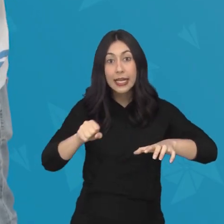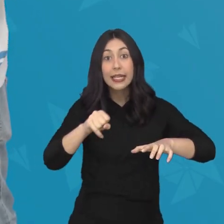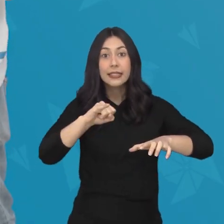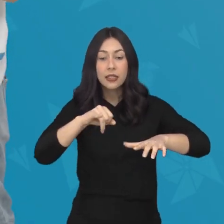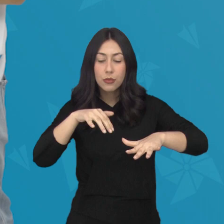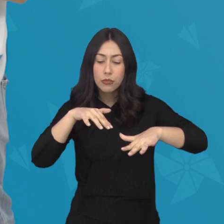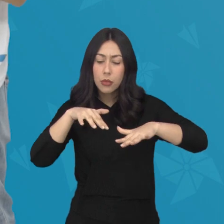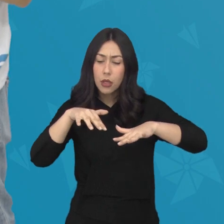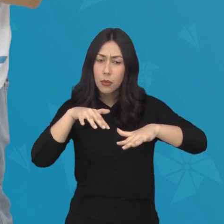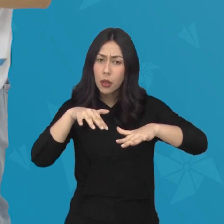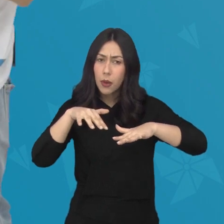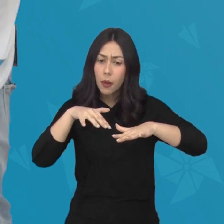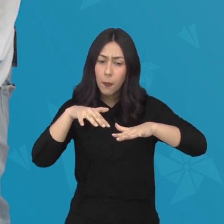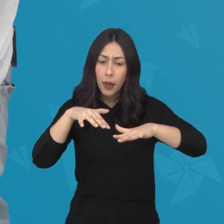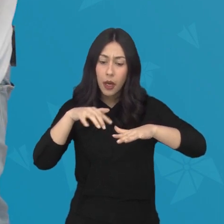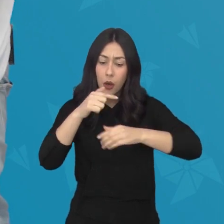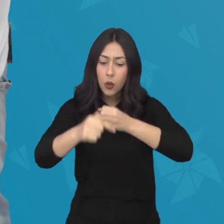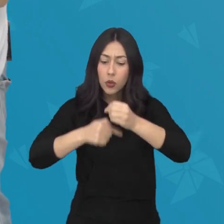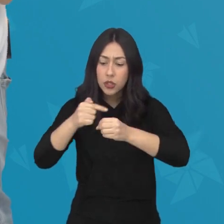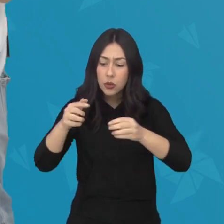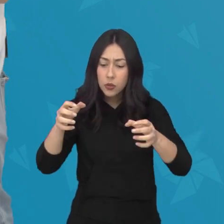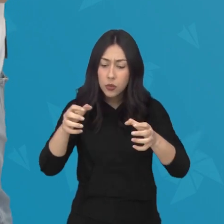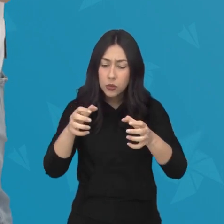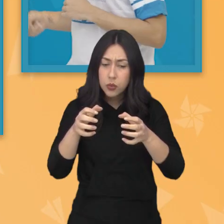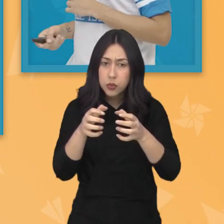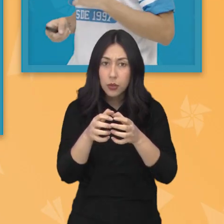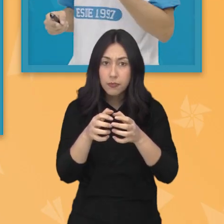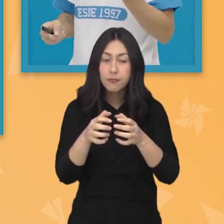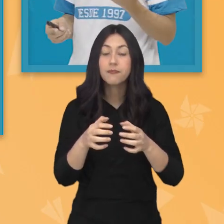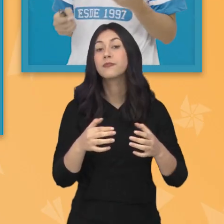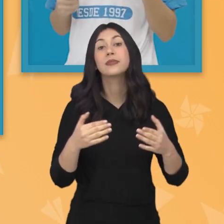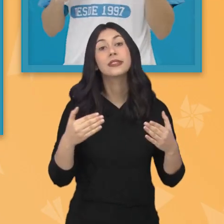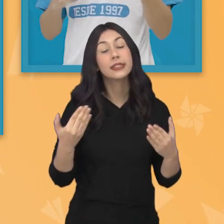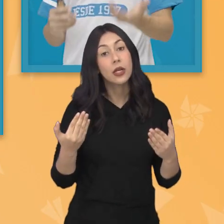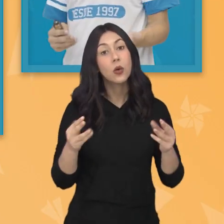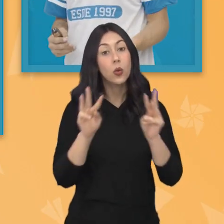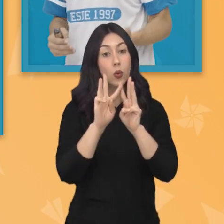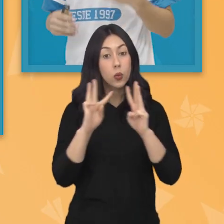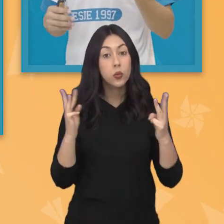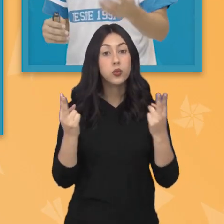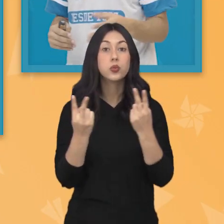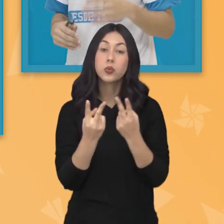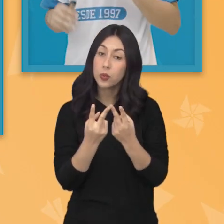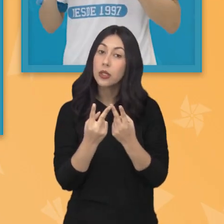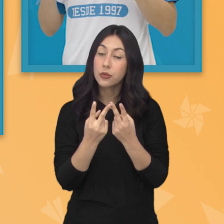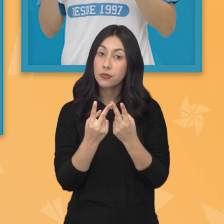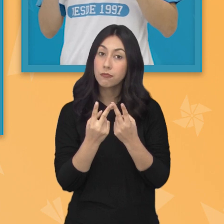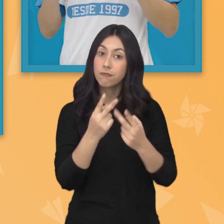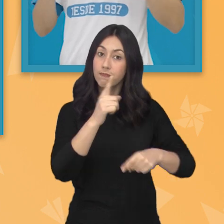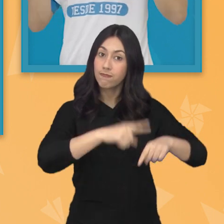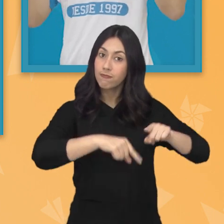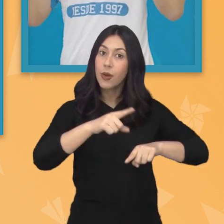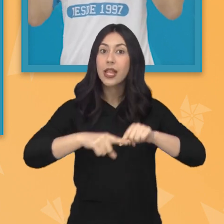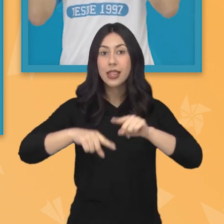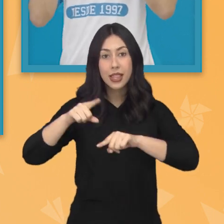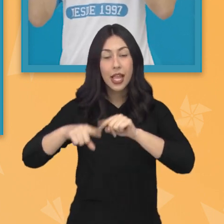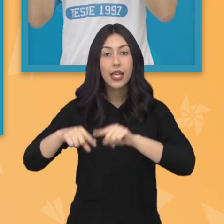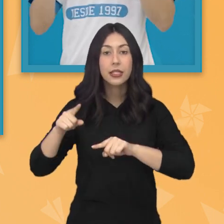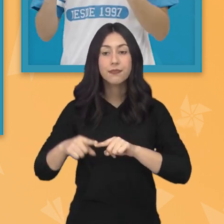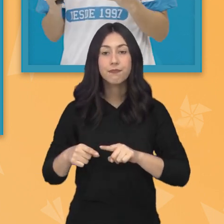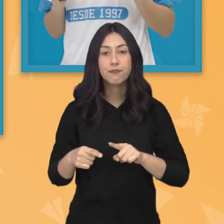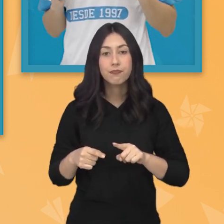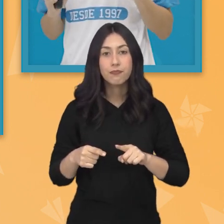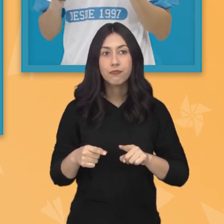a essa mudança de estado físico, ok? Vamos lá então comigo. E dentro dos estados físicos da matéria que compõem o universo, de uma maneira